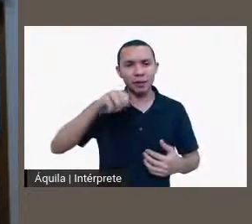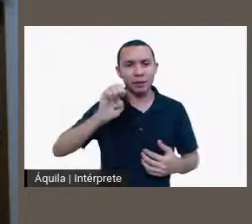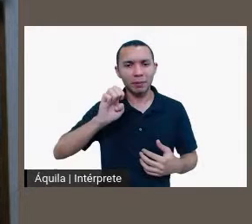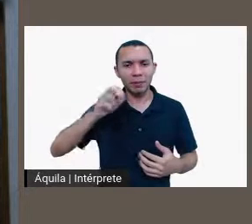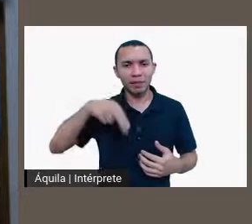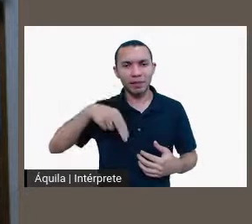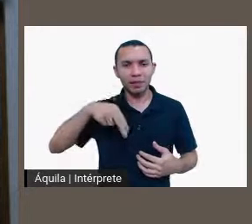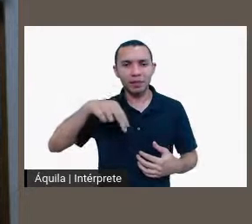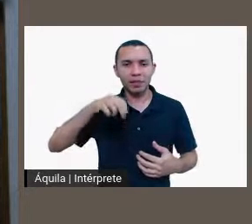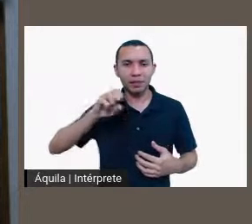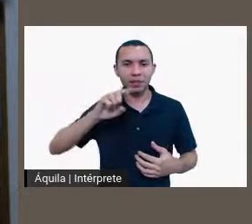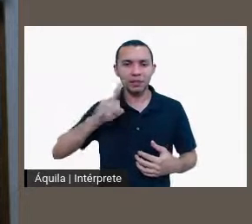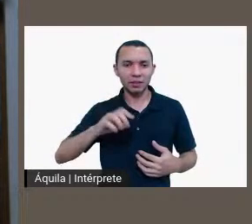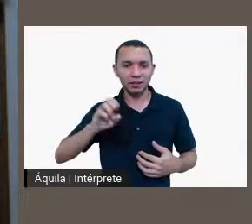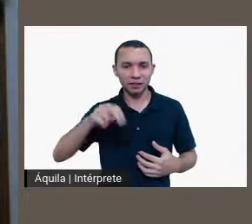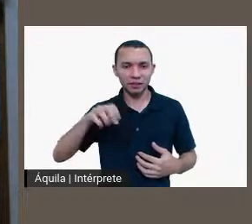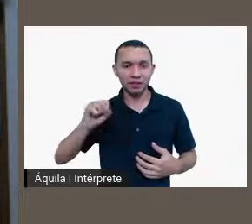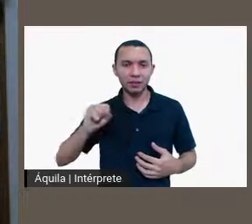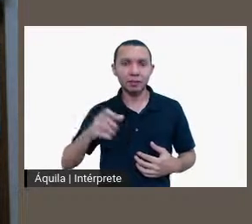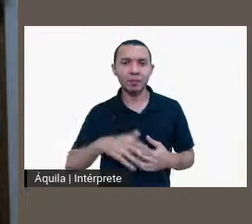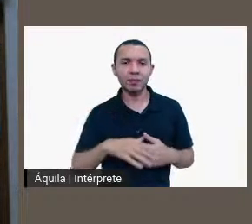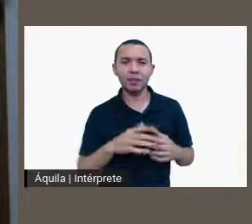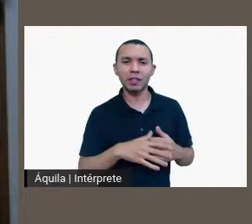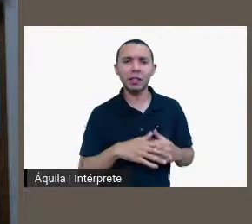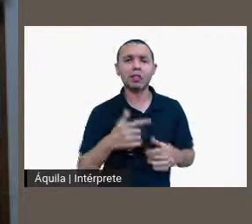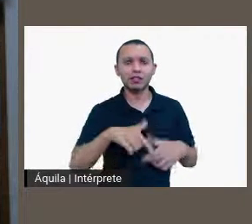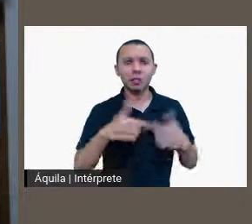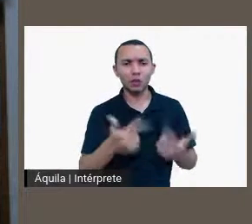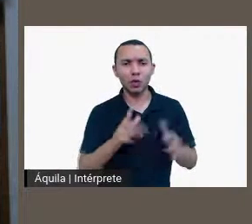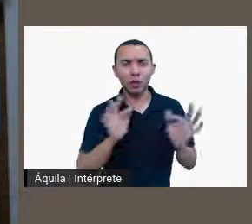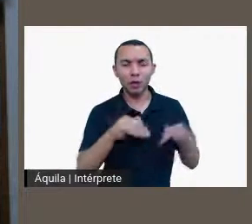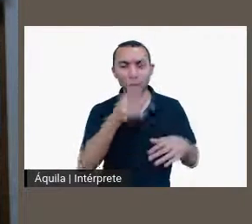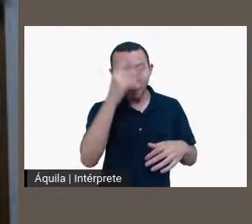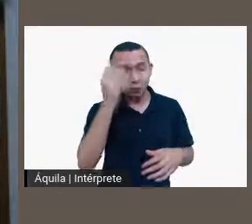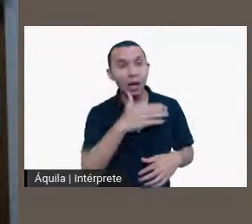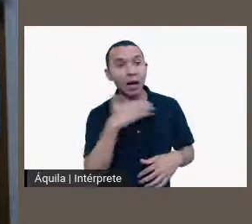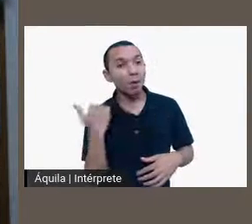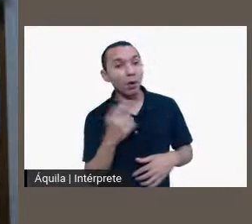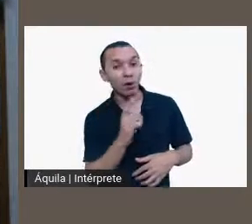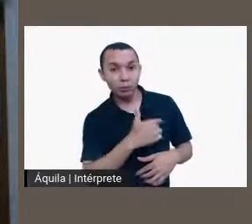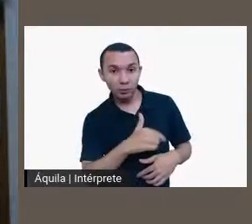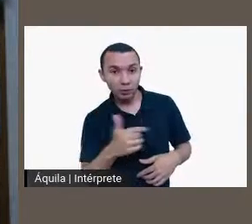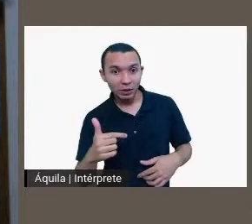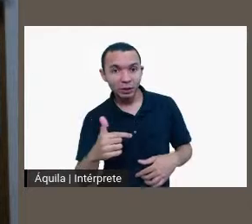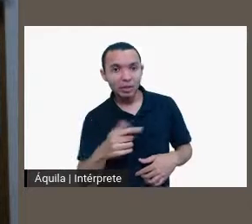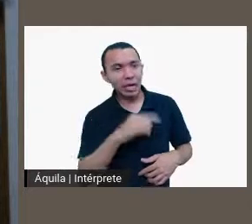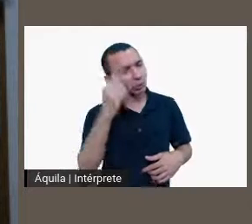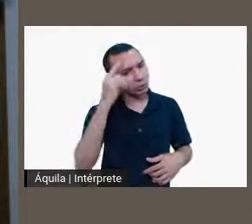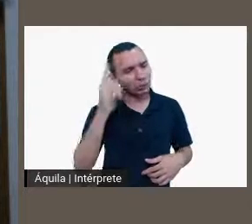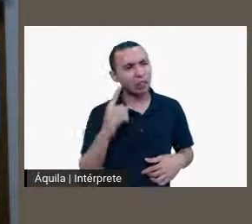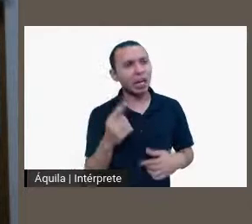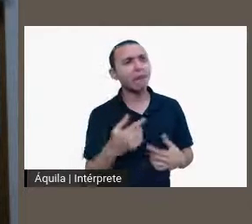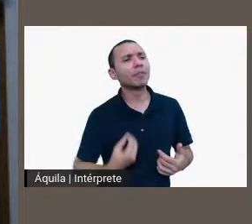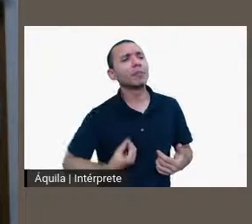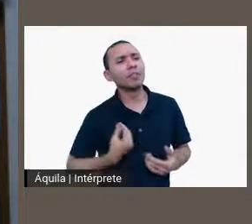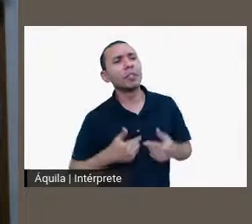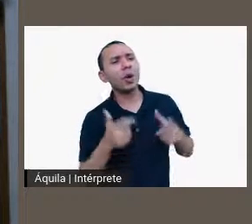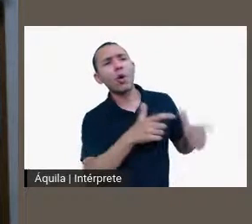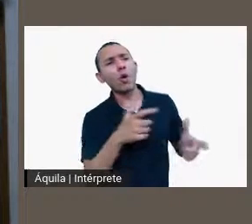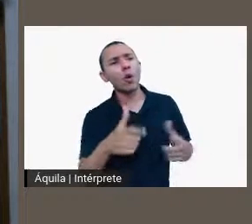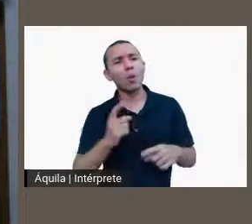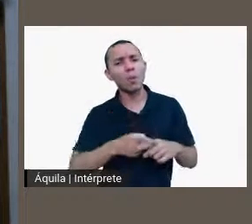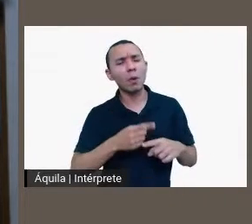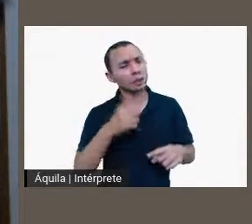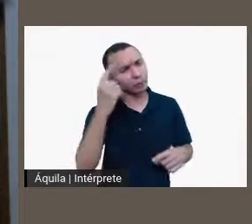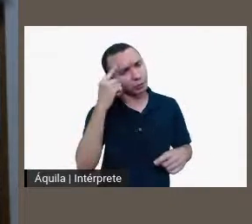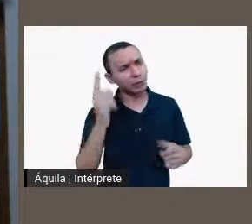pela natureza. De toda sorte, no fim, os que não morreram já não se sabiam mais de sua existência, já que não só a